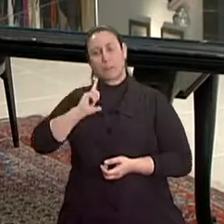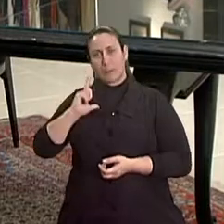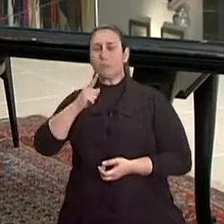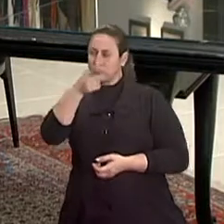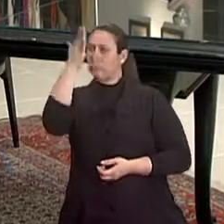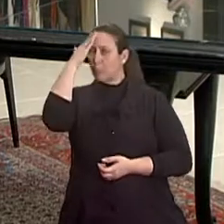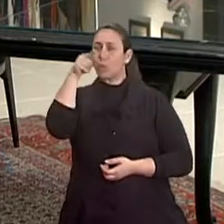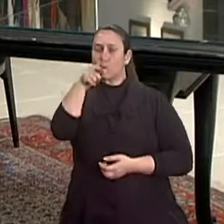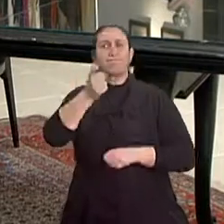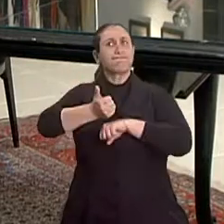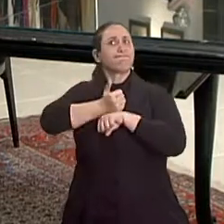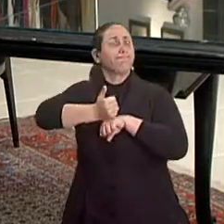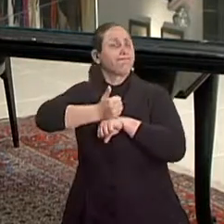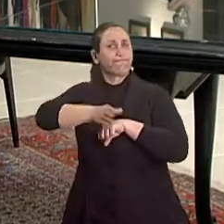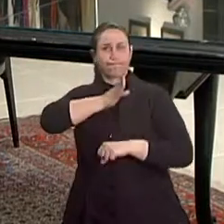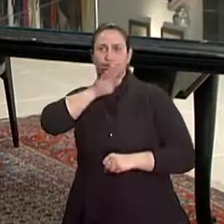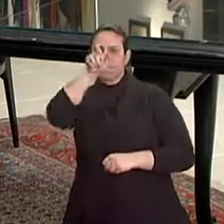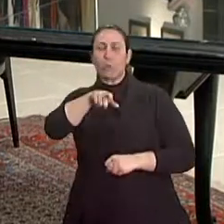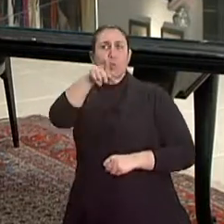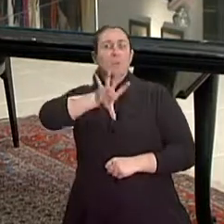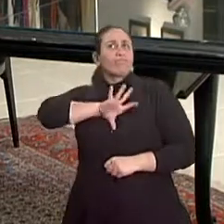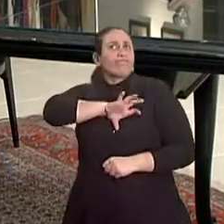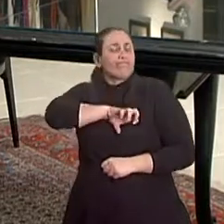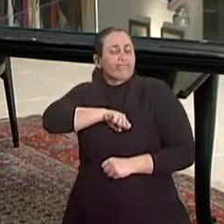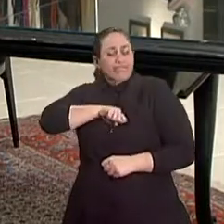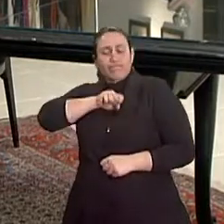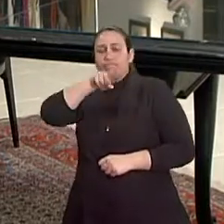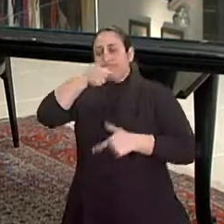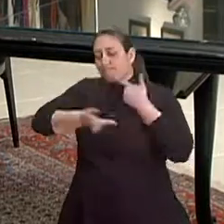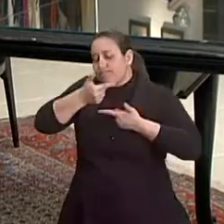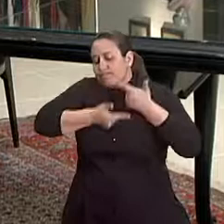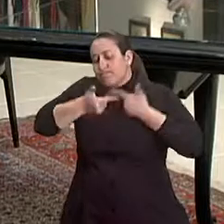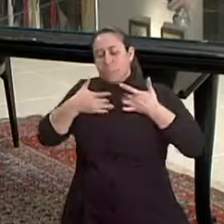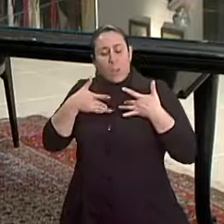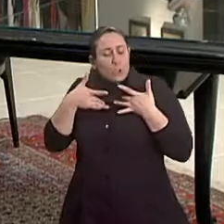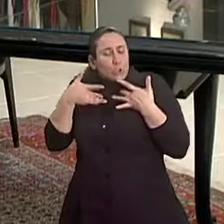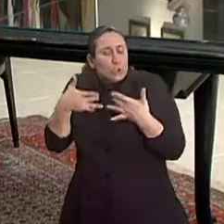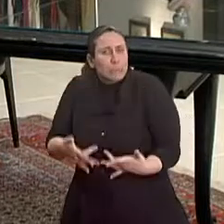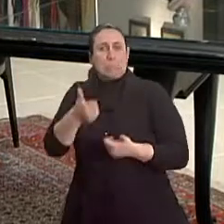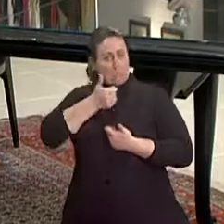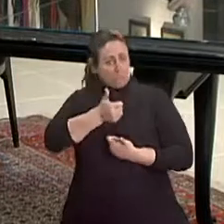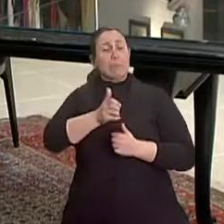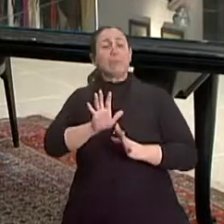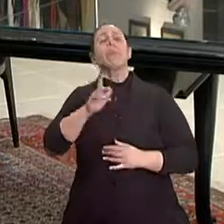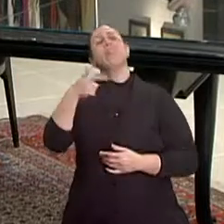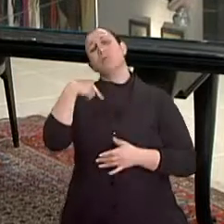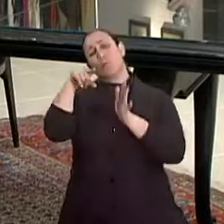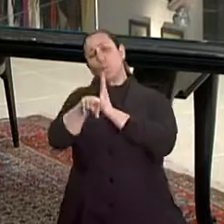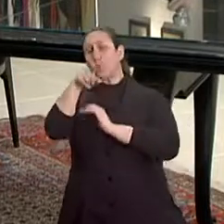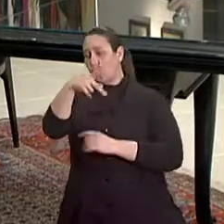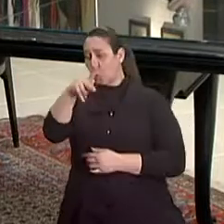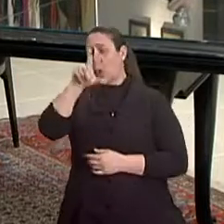gente sabe, pela tua profissão. Aham. Você é a pessoa apaixonada pela apaixonada. Profissão, é tu. Né? E a tua loja tem toda uma